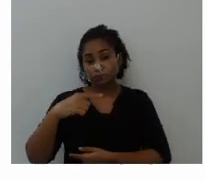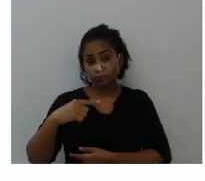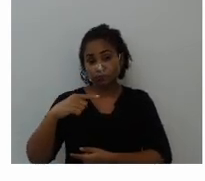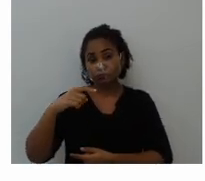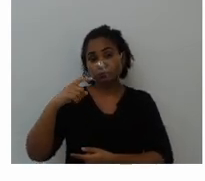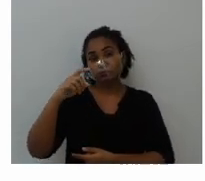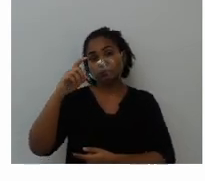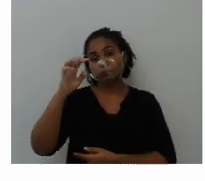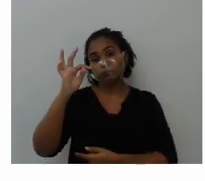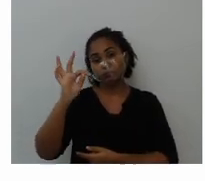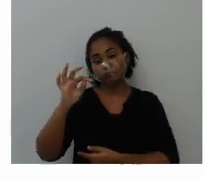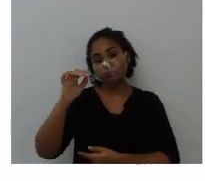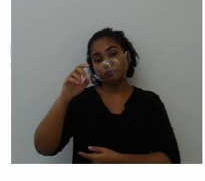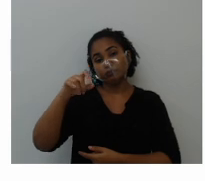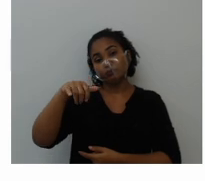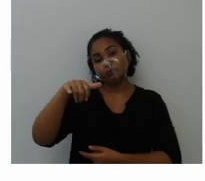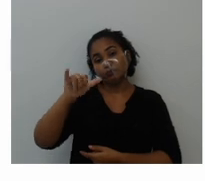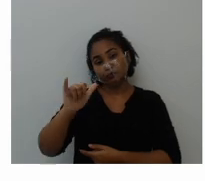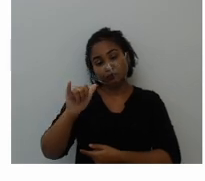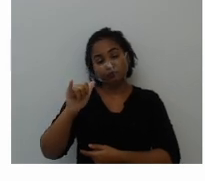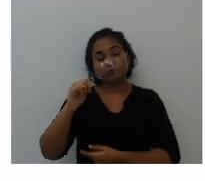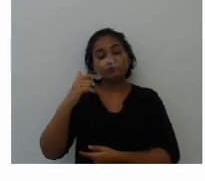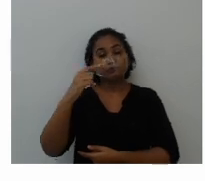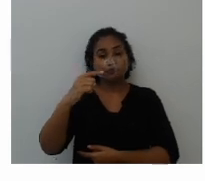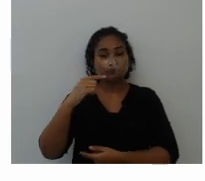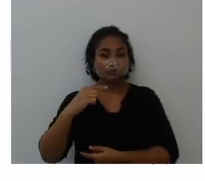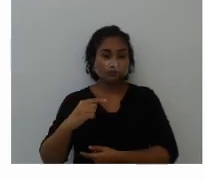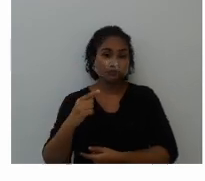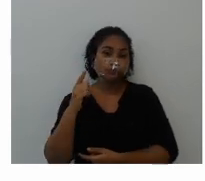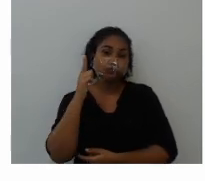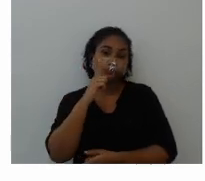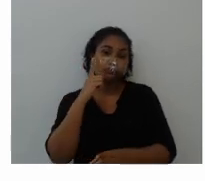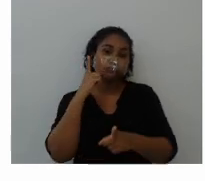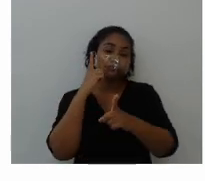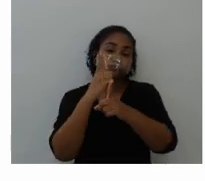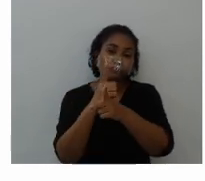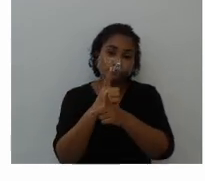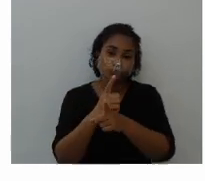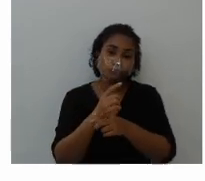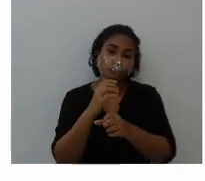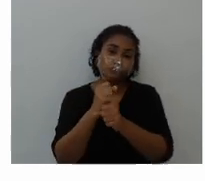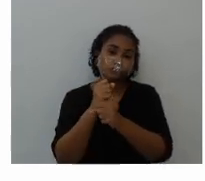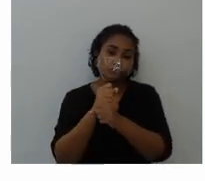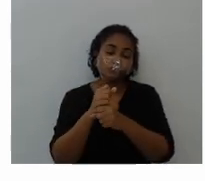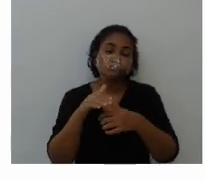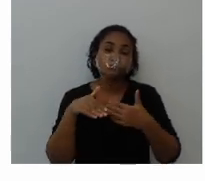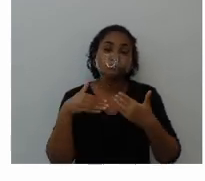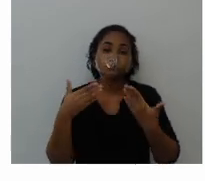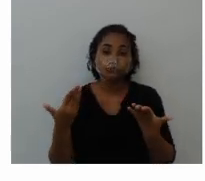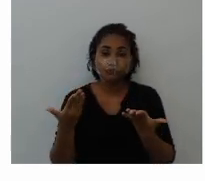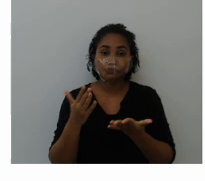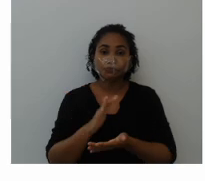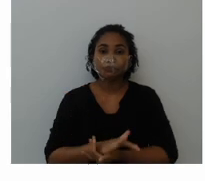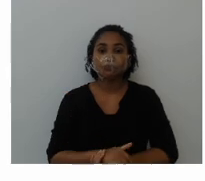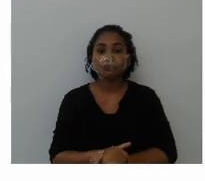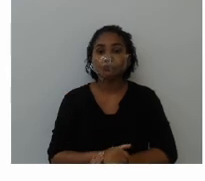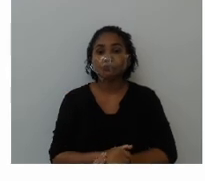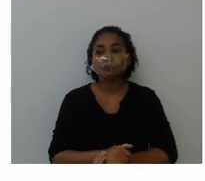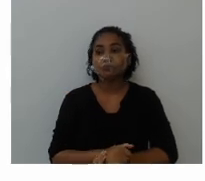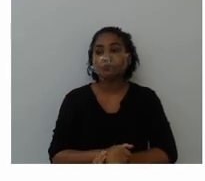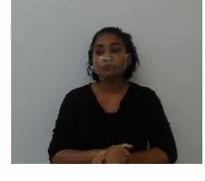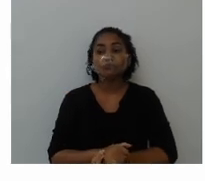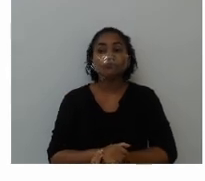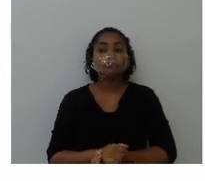dessa maneira, a gente igualando as forças, nós chegamos ao seguinte resultado. Bom,